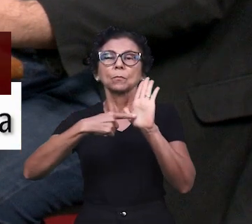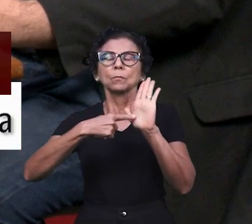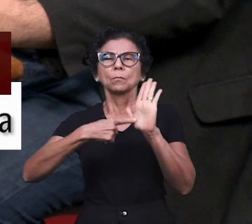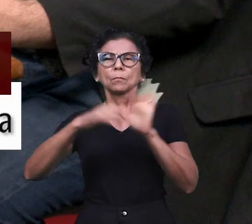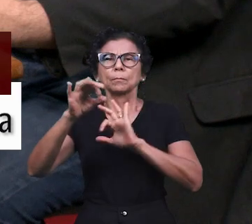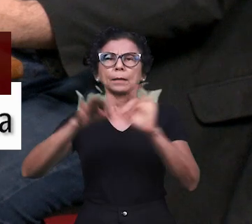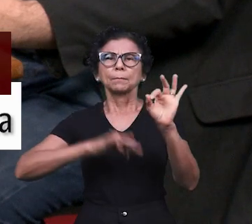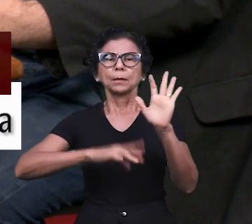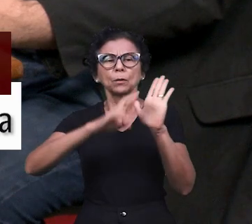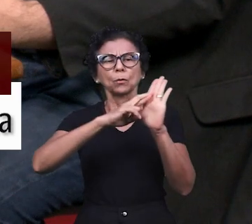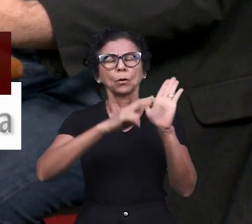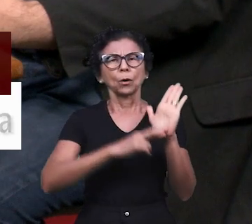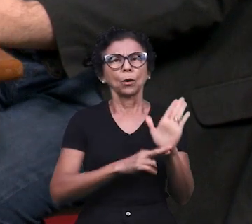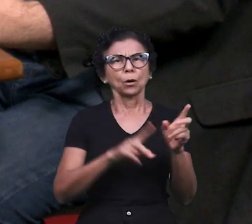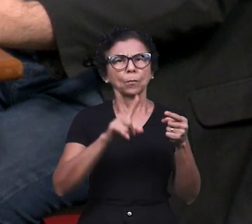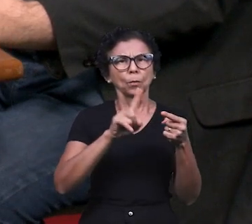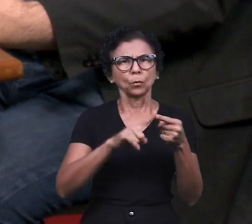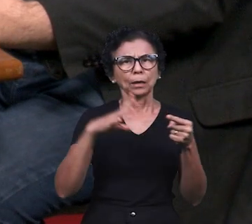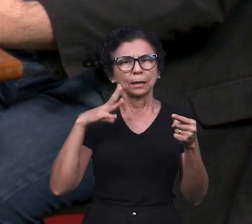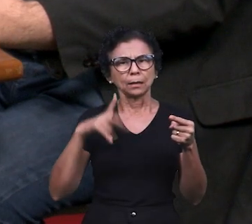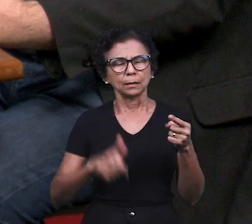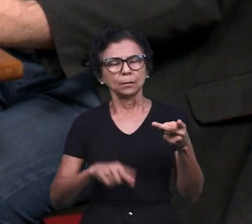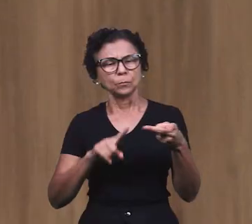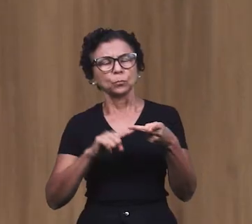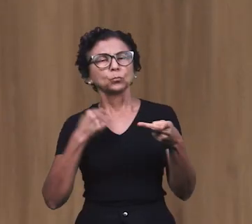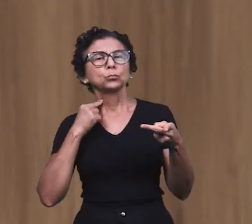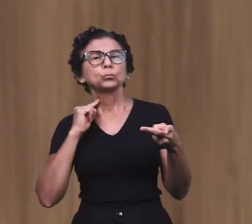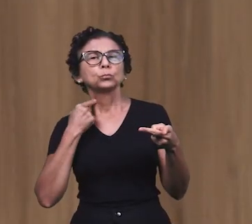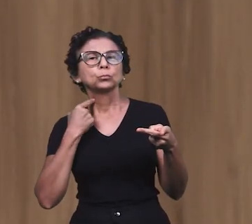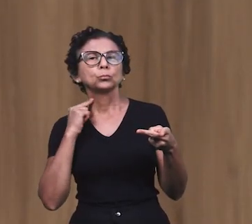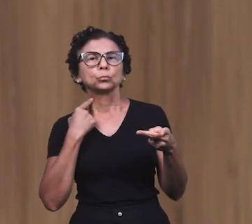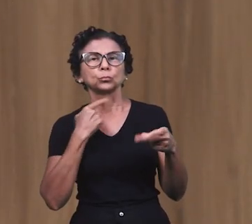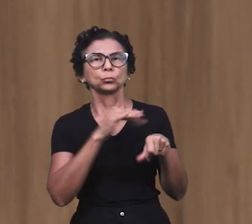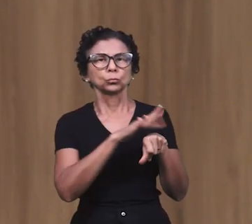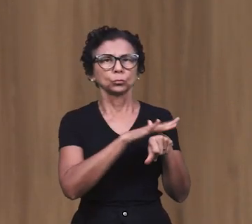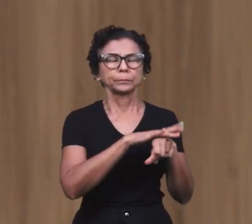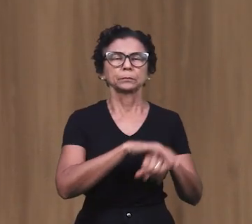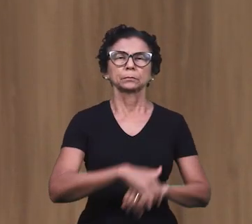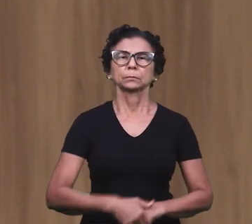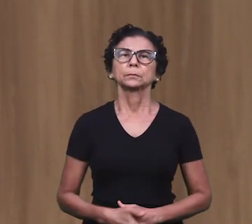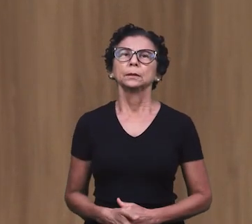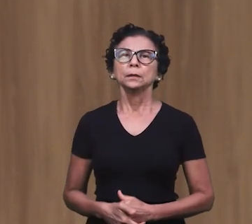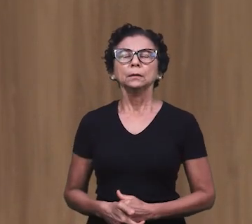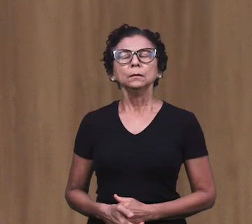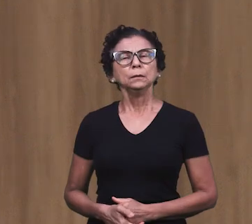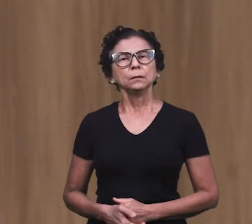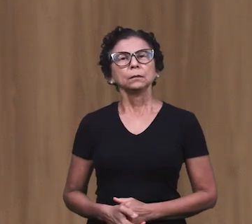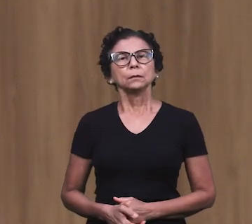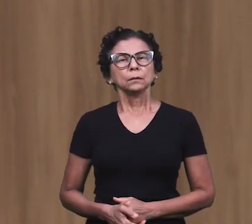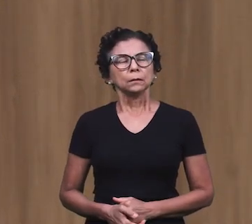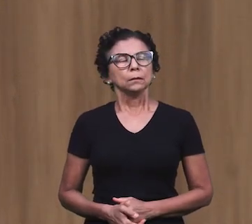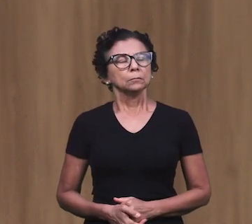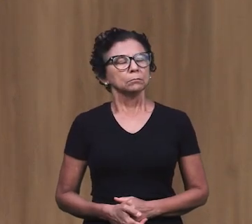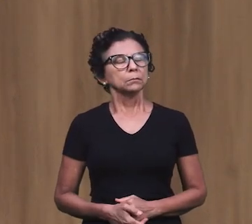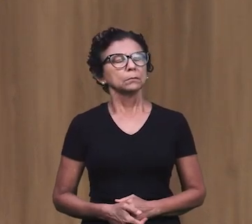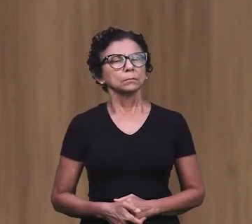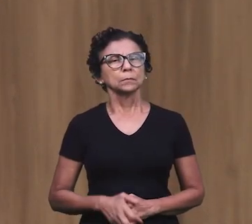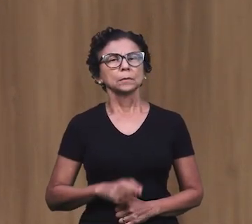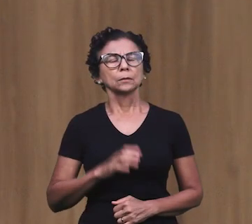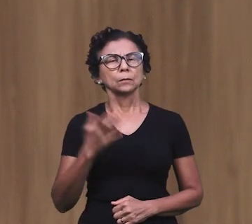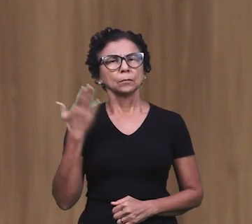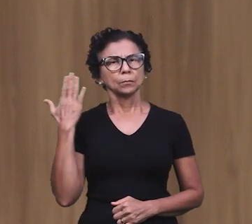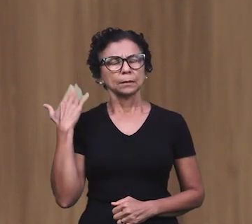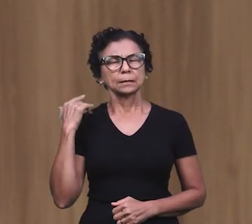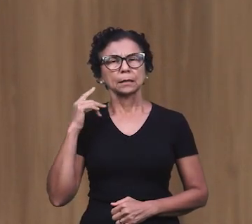é limpo e o que é imundo. E isso é uma bênção. Foi uma bênção para o povo de